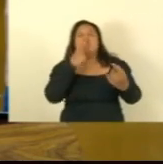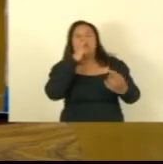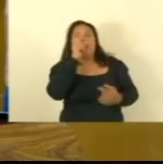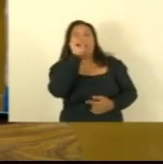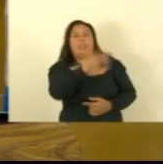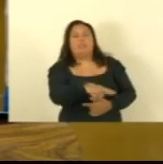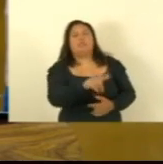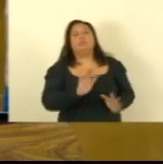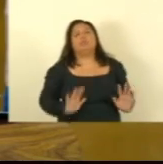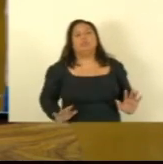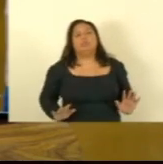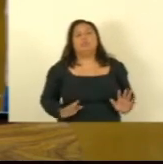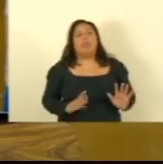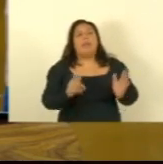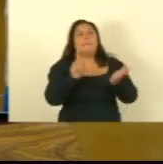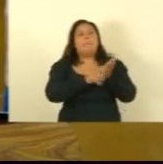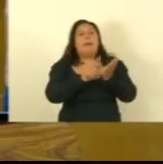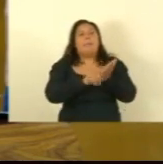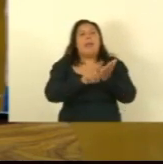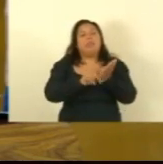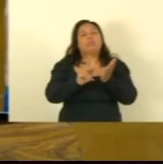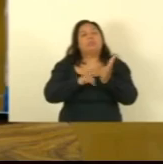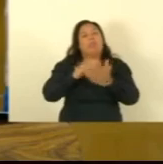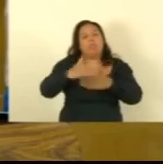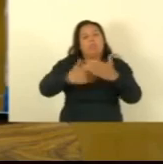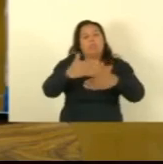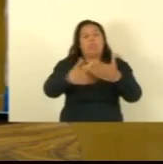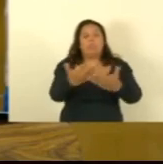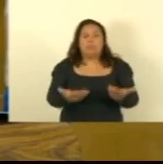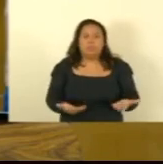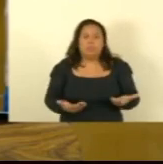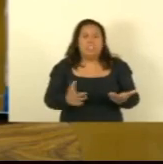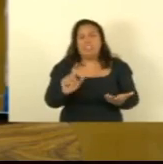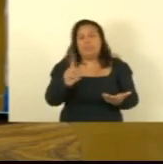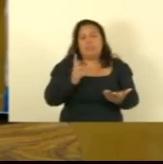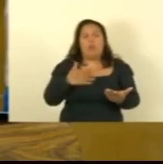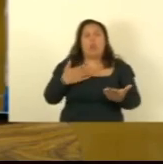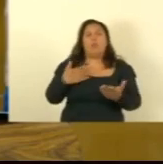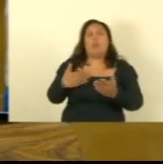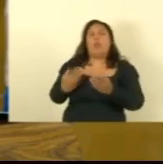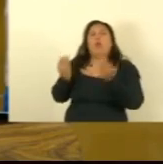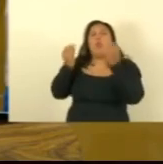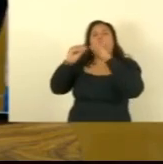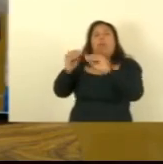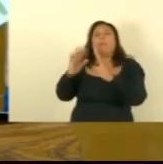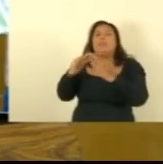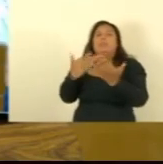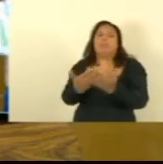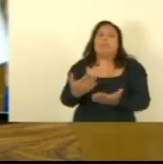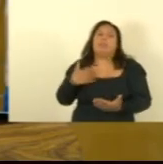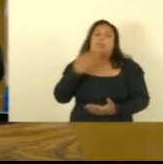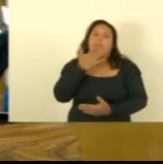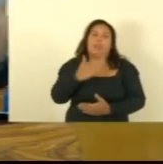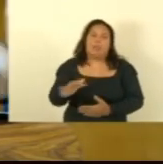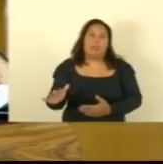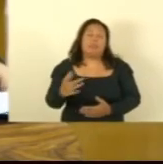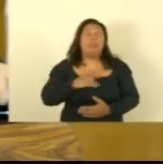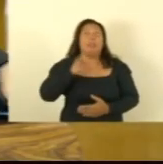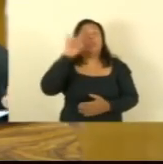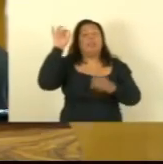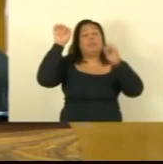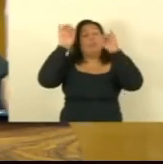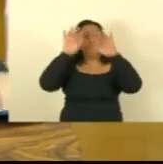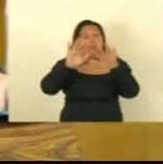lixo. Isso aqui seria papel higiênico. E não coisa que seria jogada para as nossas crianças. Que Deus